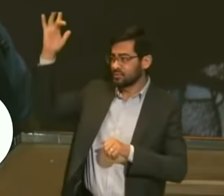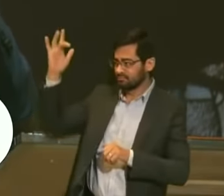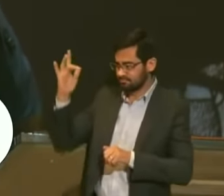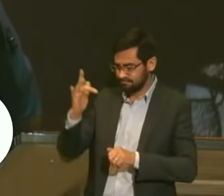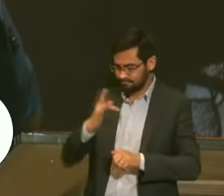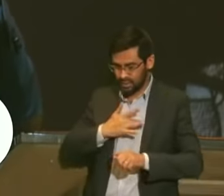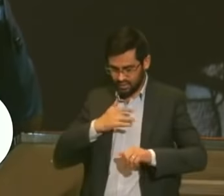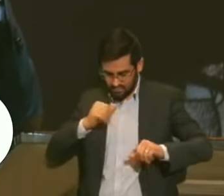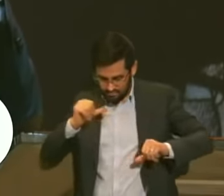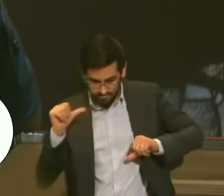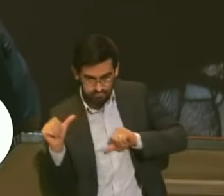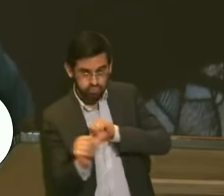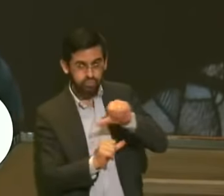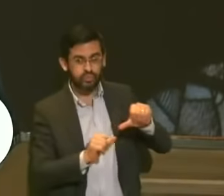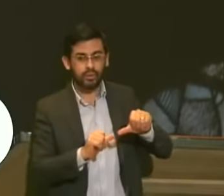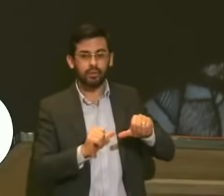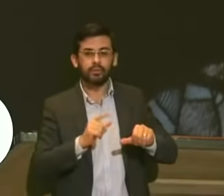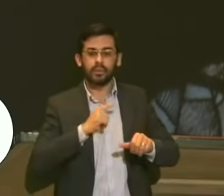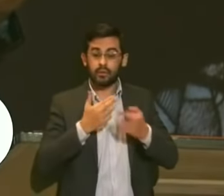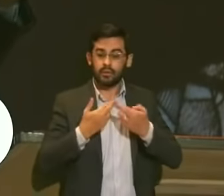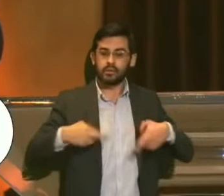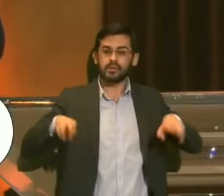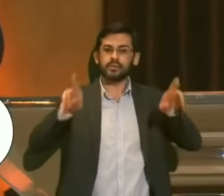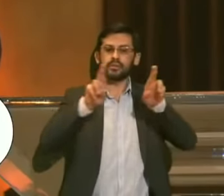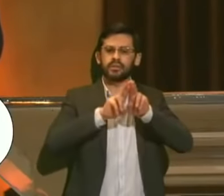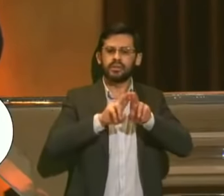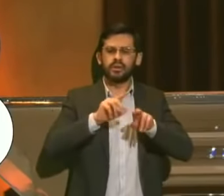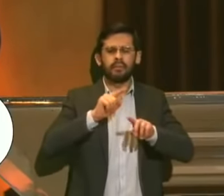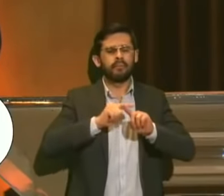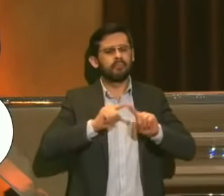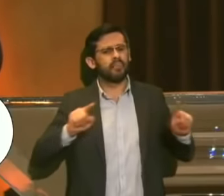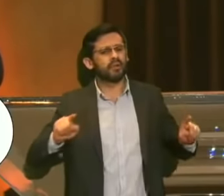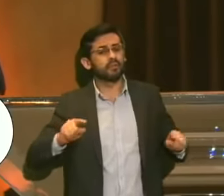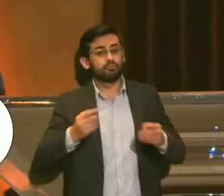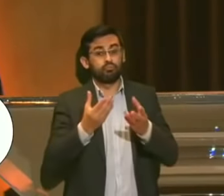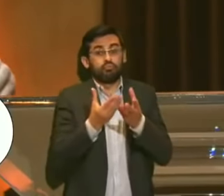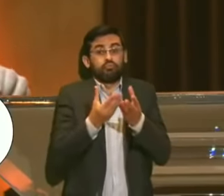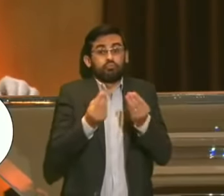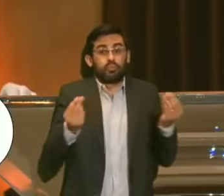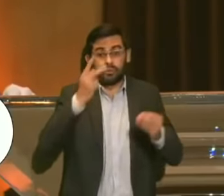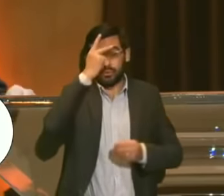para ver restauração. Agora, quanta gente é curada